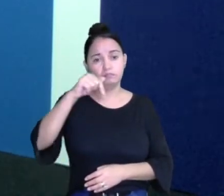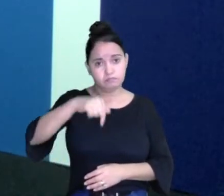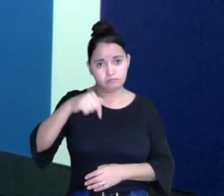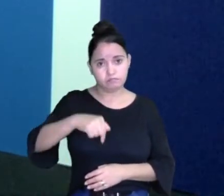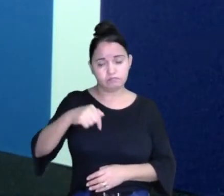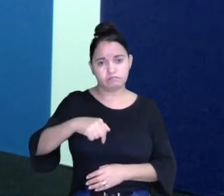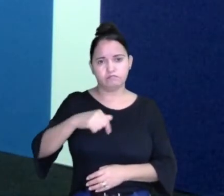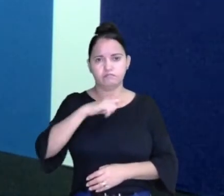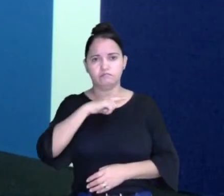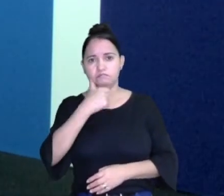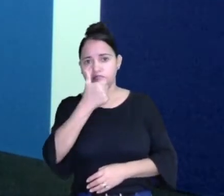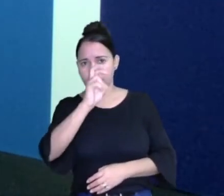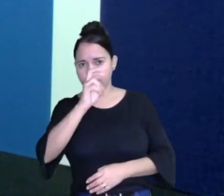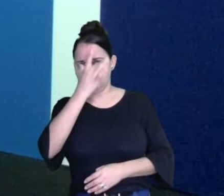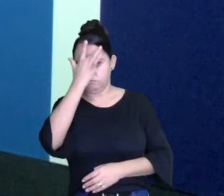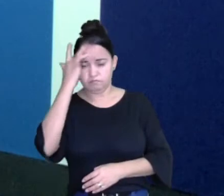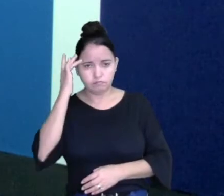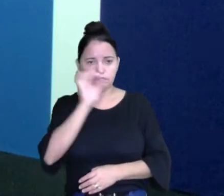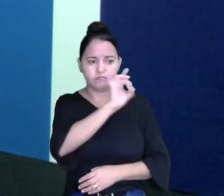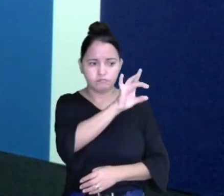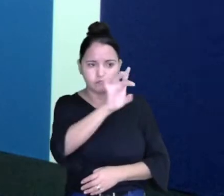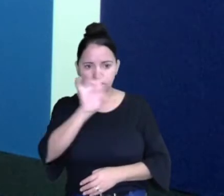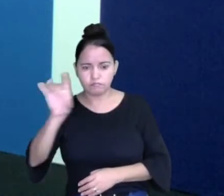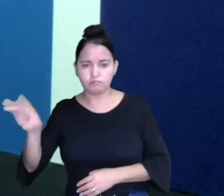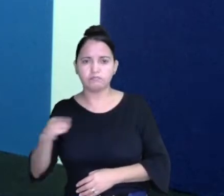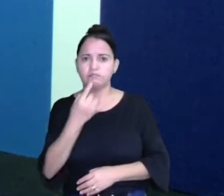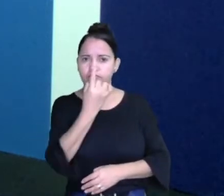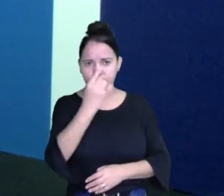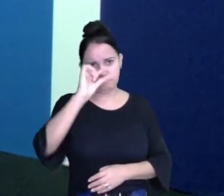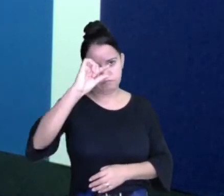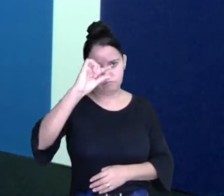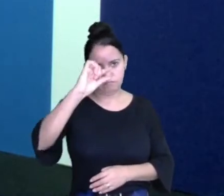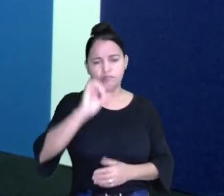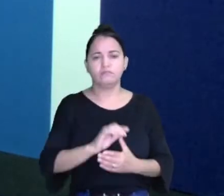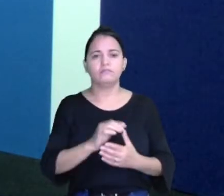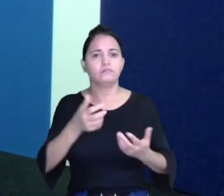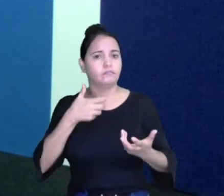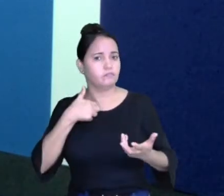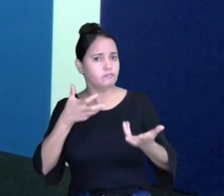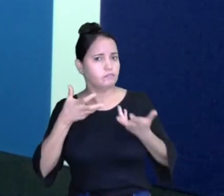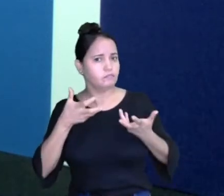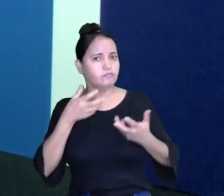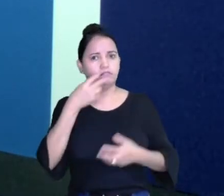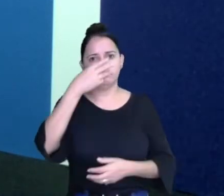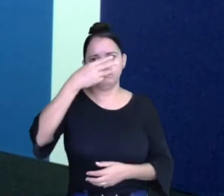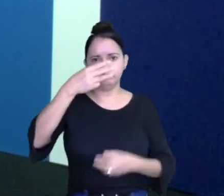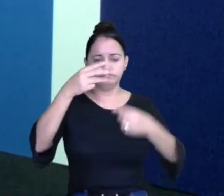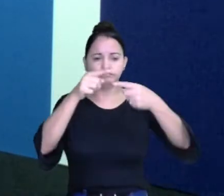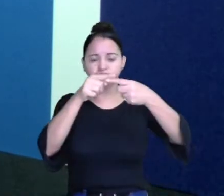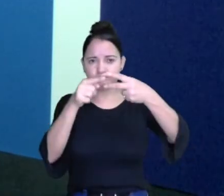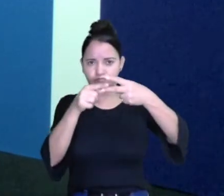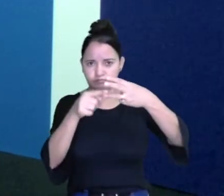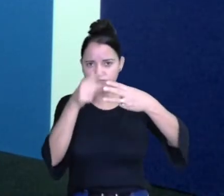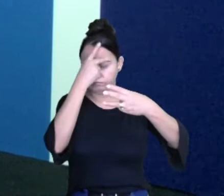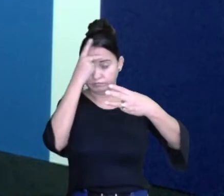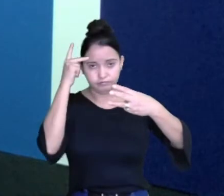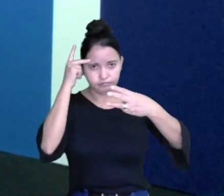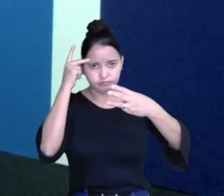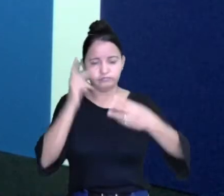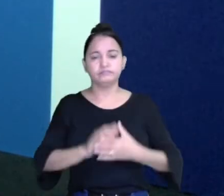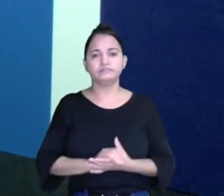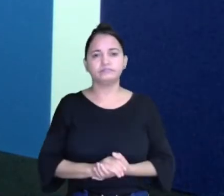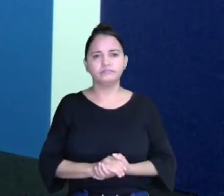um receberia 1. Só que eu quero 3 pessoas recebendo isso. E aí, como eu vou fazer? Ah,